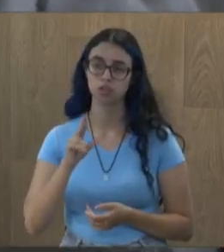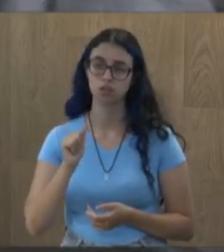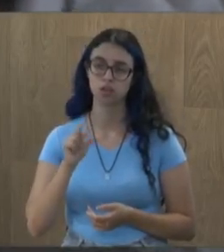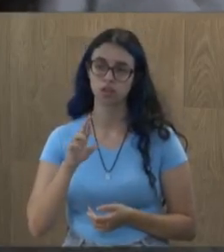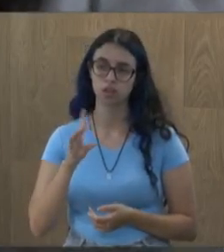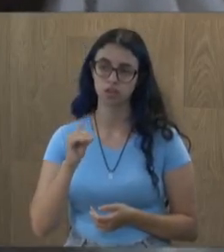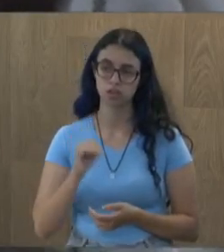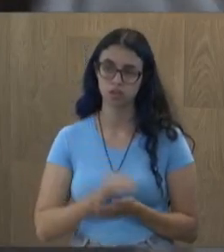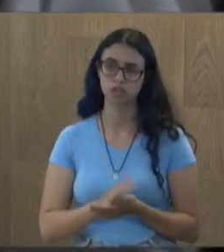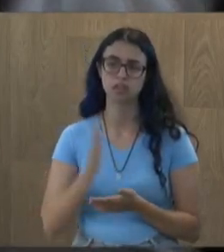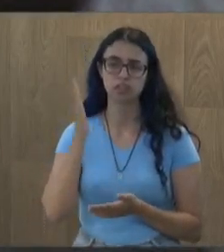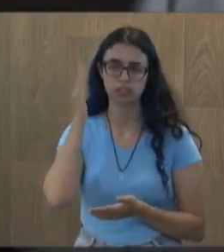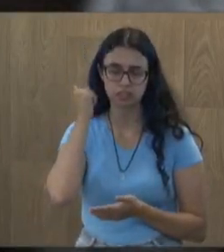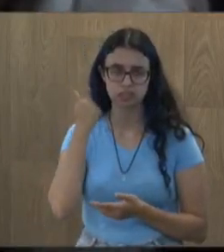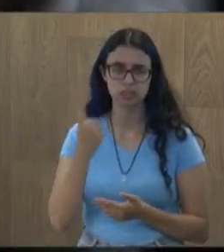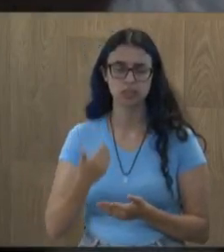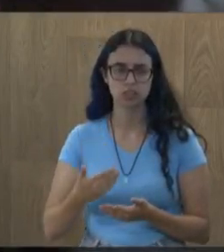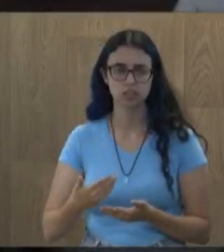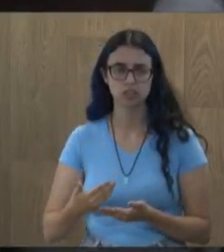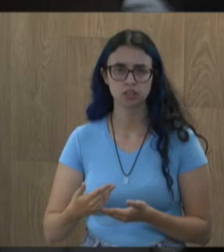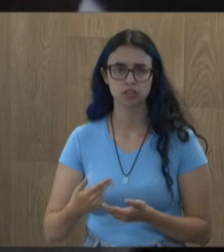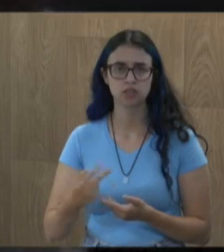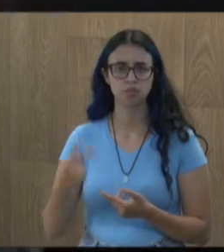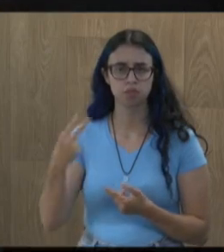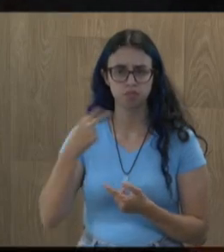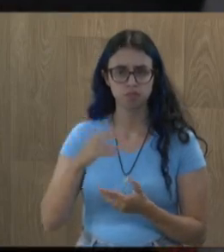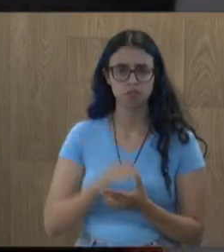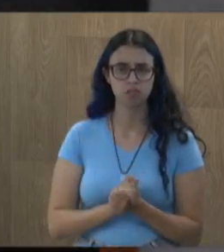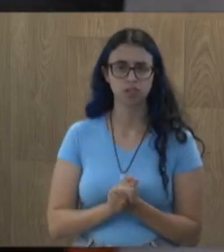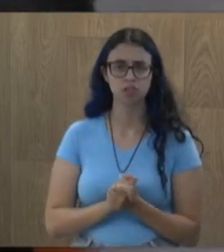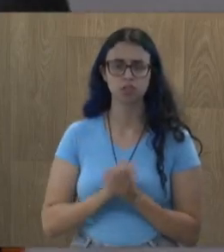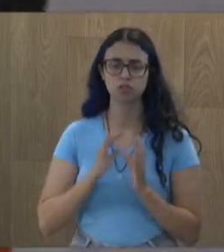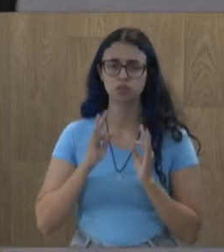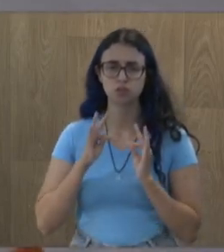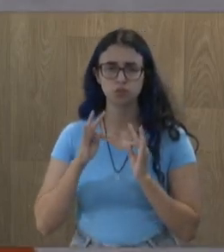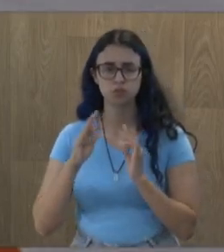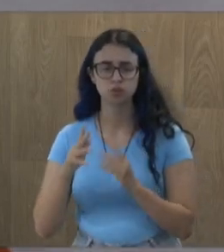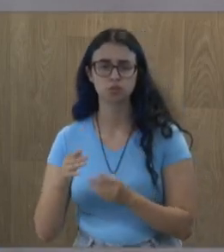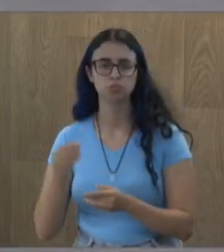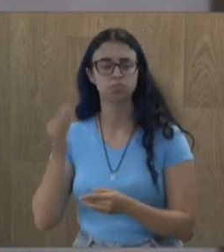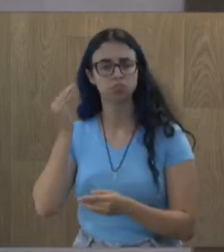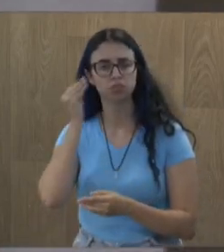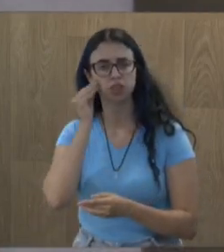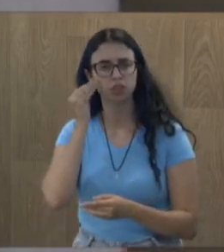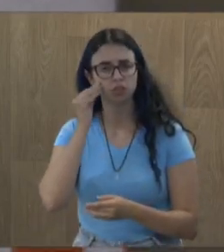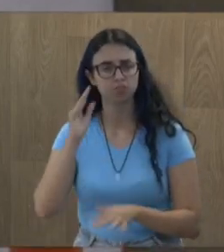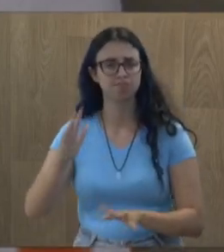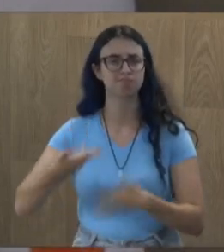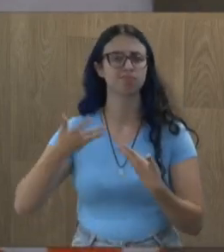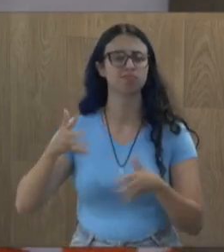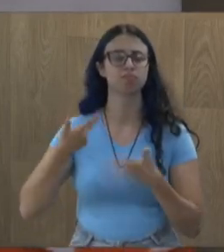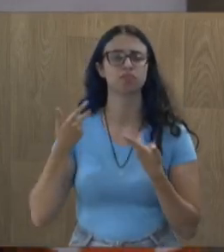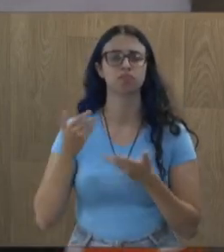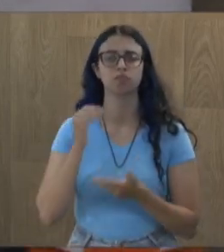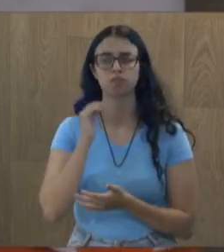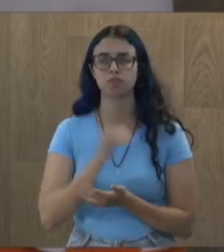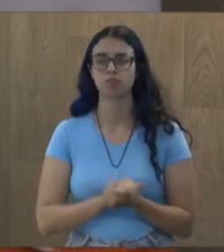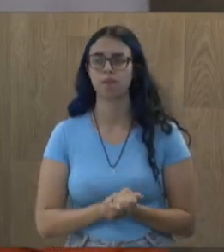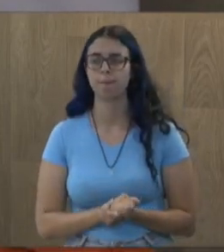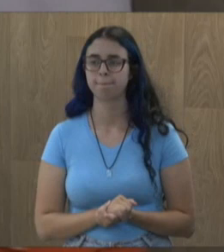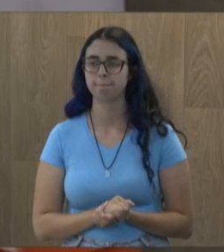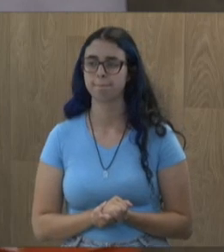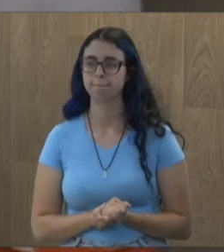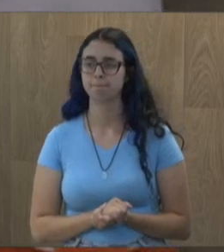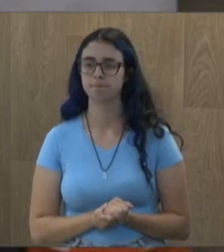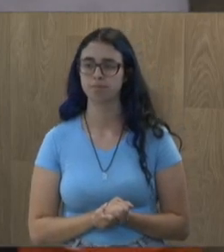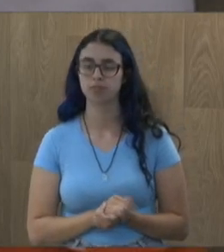aqui, toda a cidade ficou comovida comigo, várias mensagens, vários áudios. Falou, Wesley, a luz incomoda